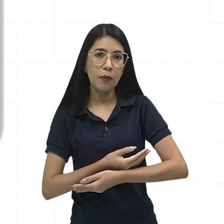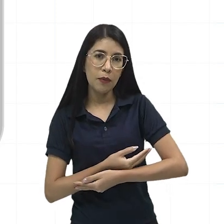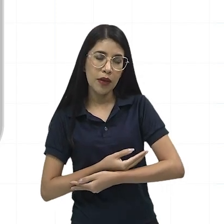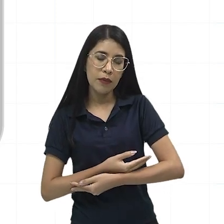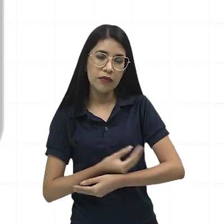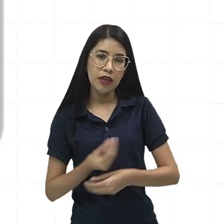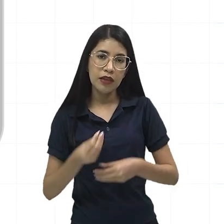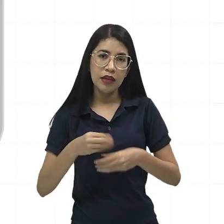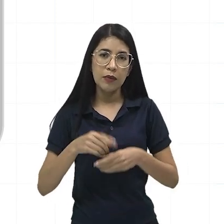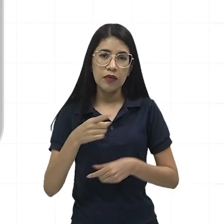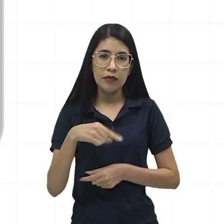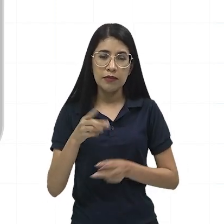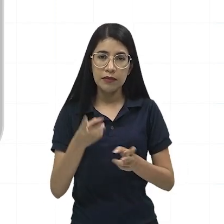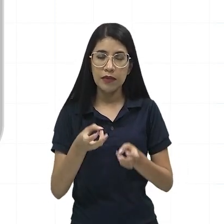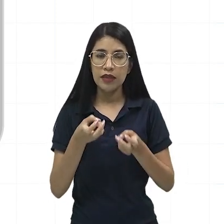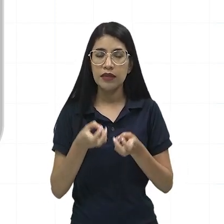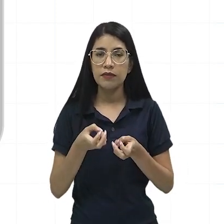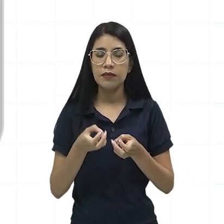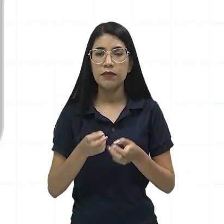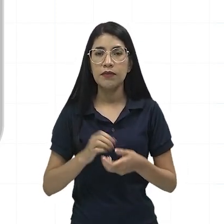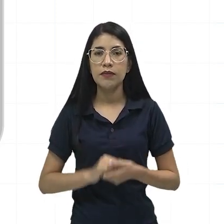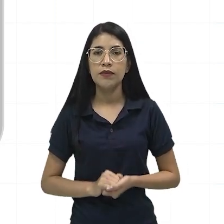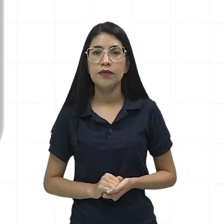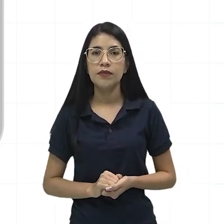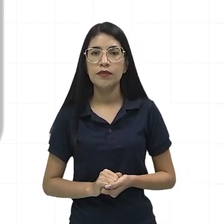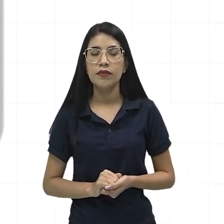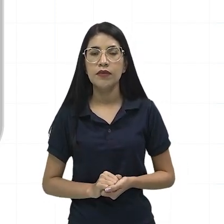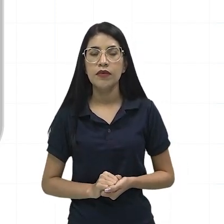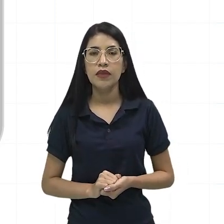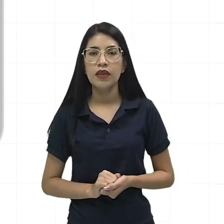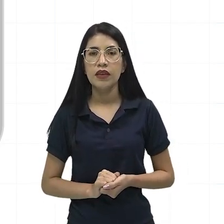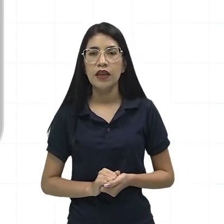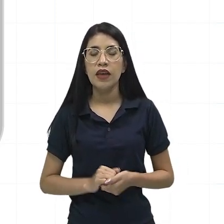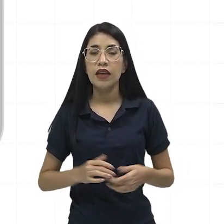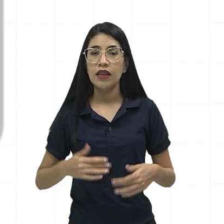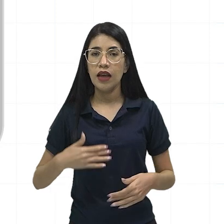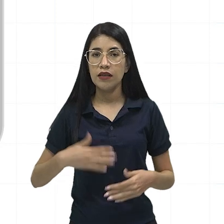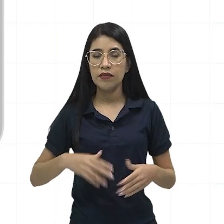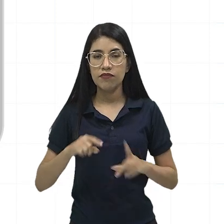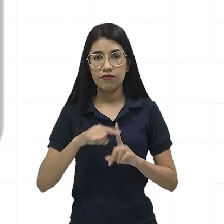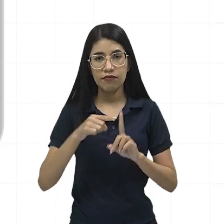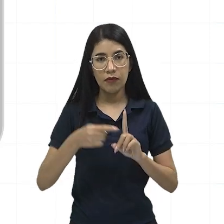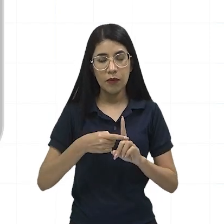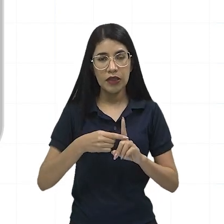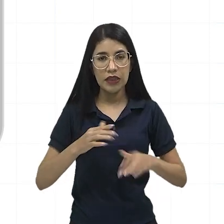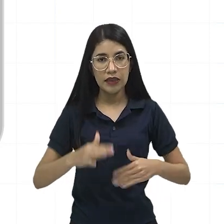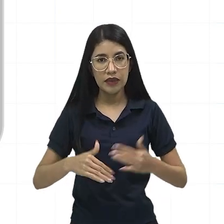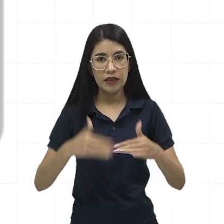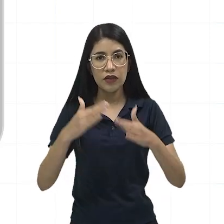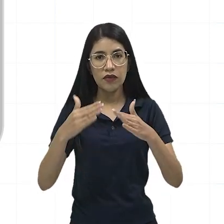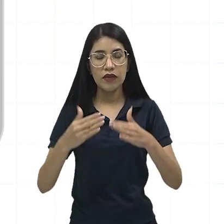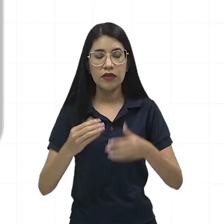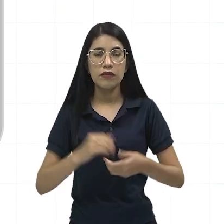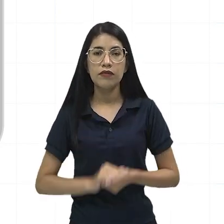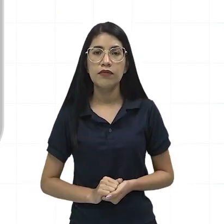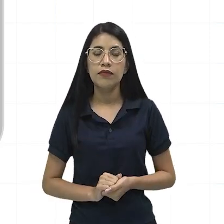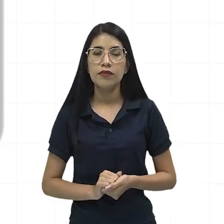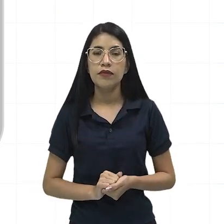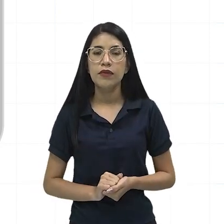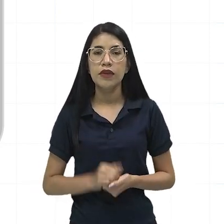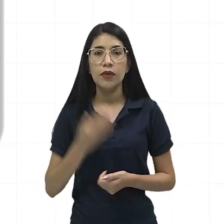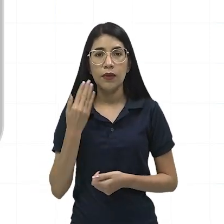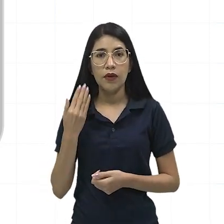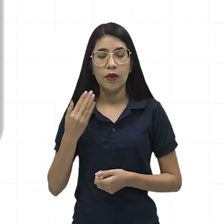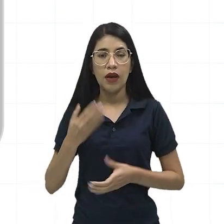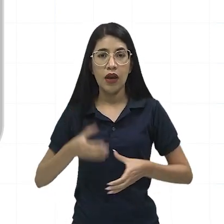vocês observarem o indivíduo em processo de formação dentro do corpo da mulher. Então, o que vocês estão vendo aqui é